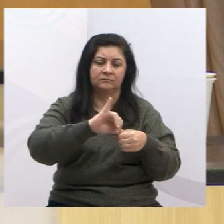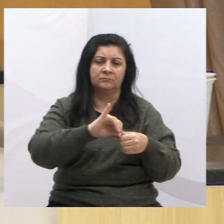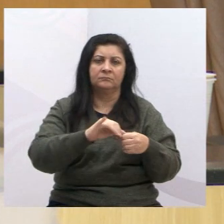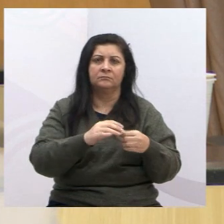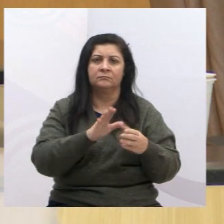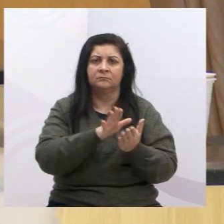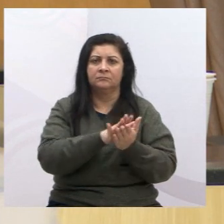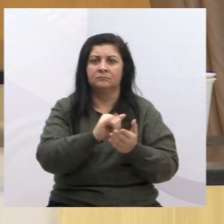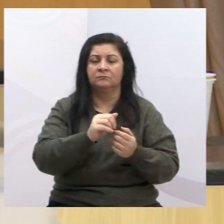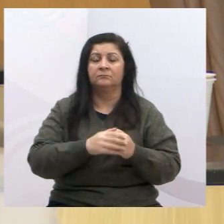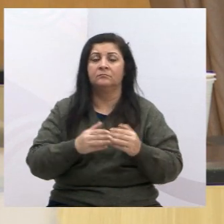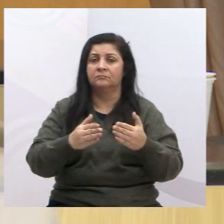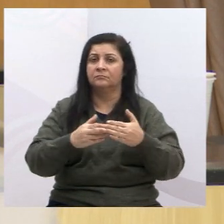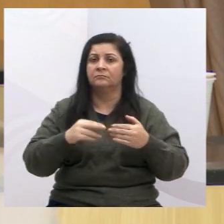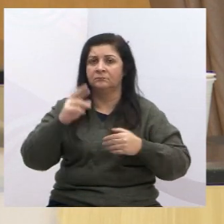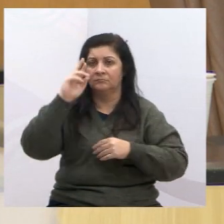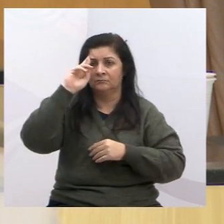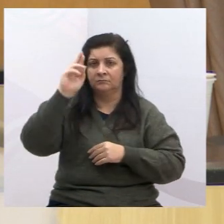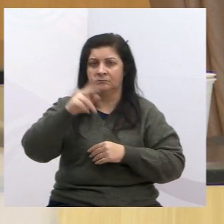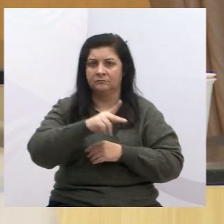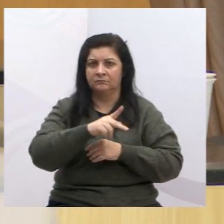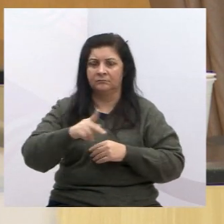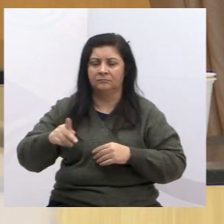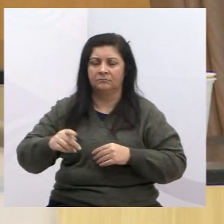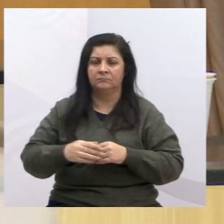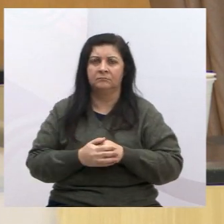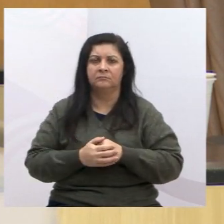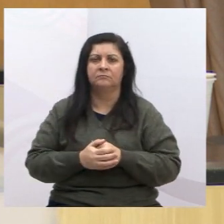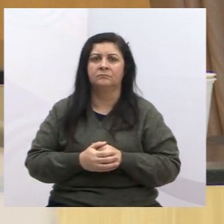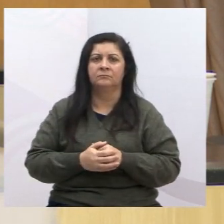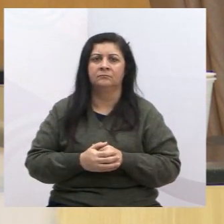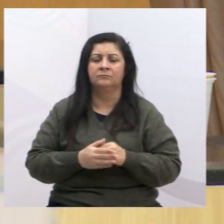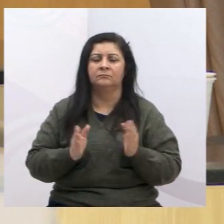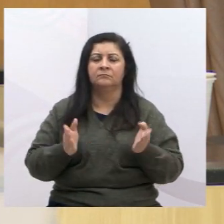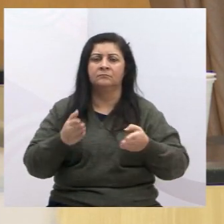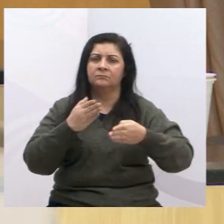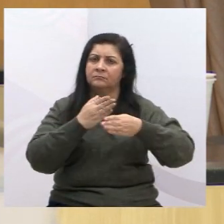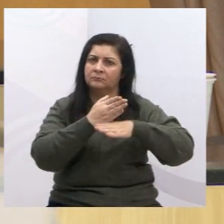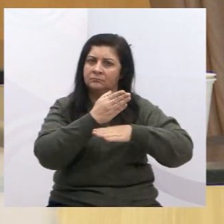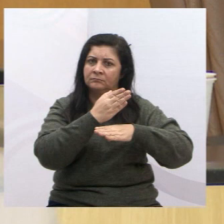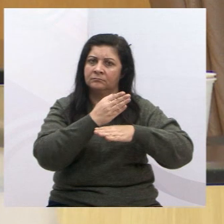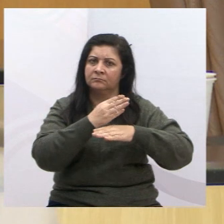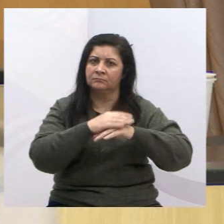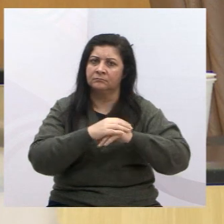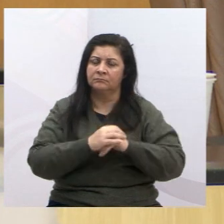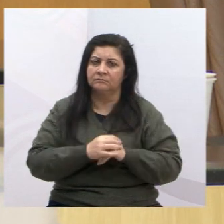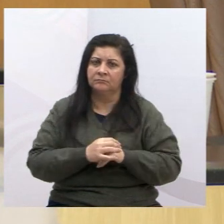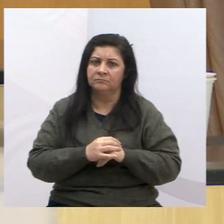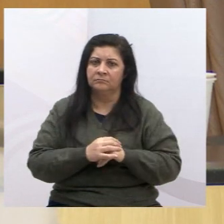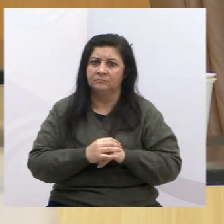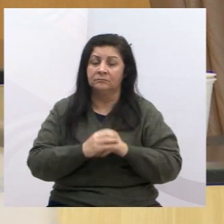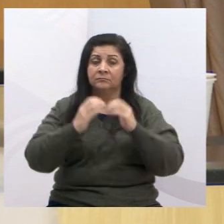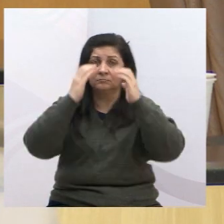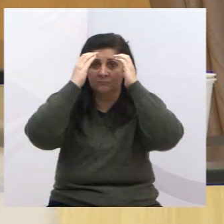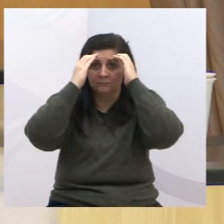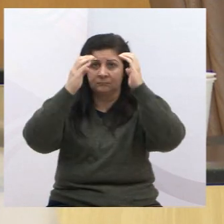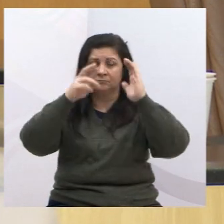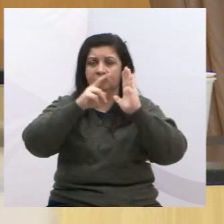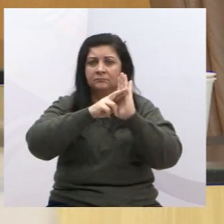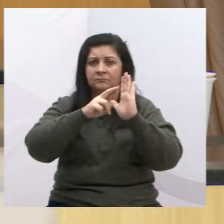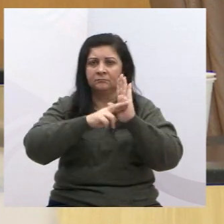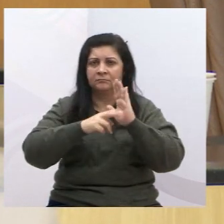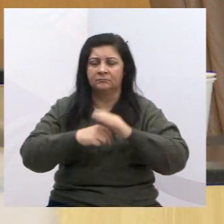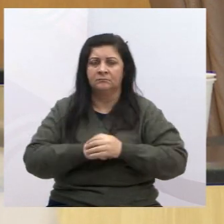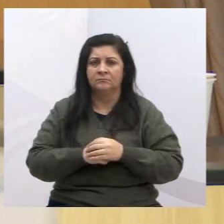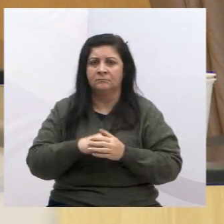Requeira, excelentíssimo senhor presidente dessa casa, ouvido e aprovado pelo Egrégio Plenário, cumprir as formalidades regimentais,